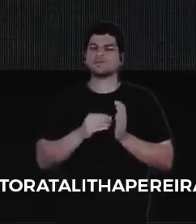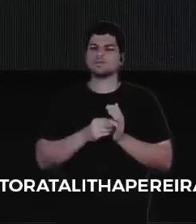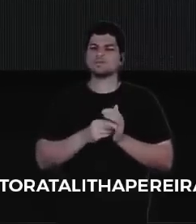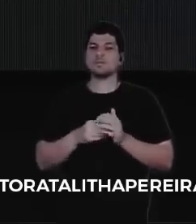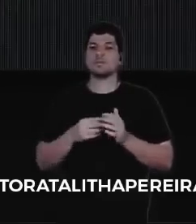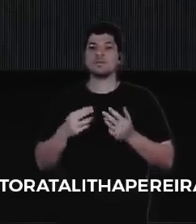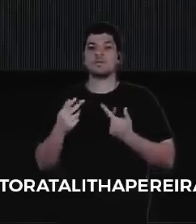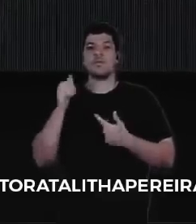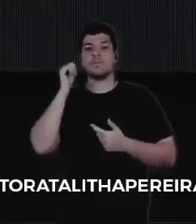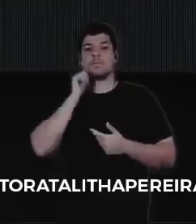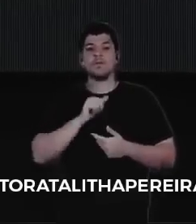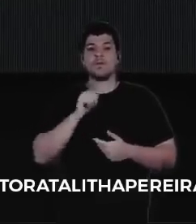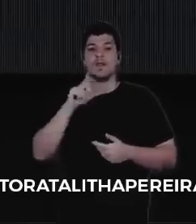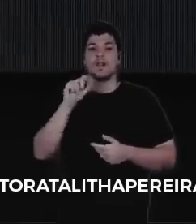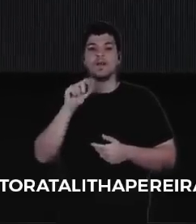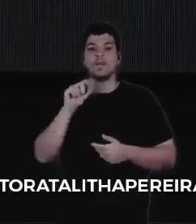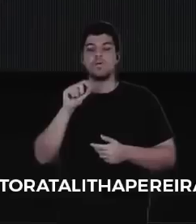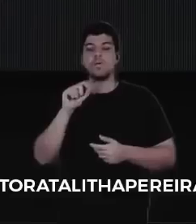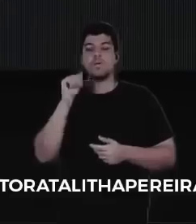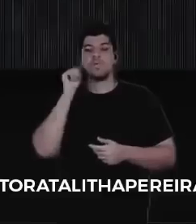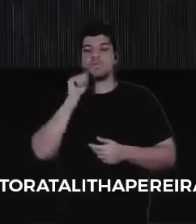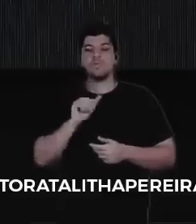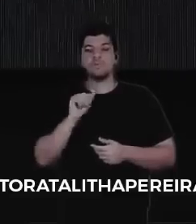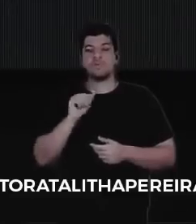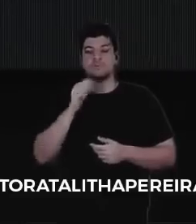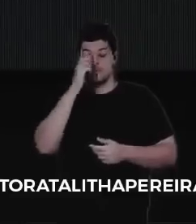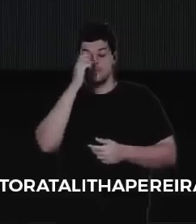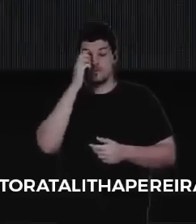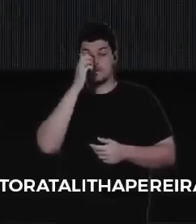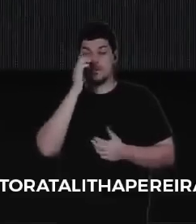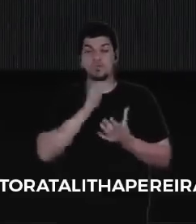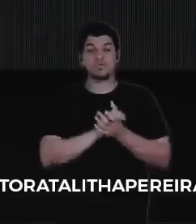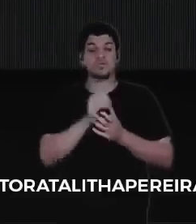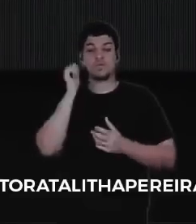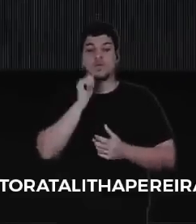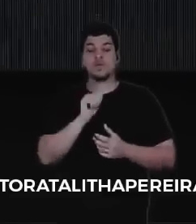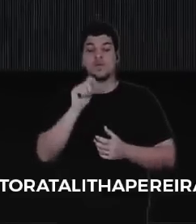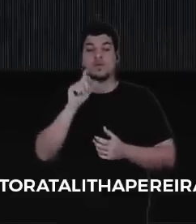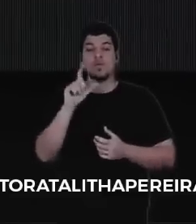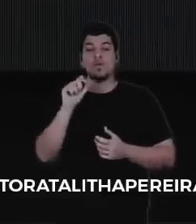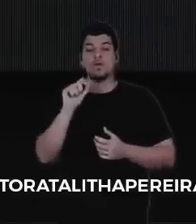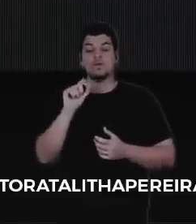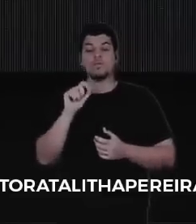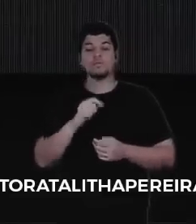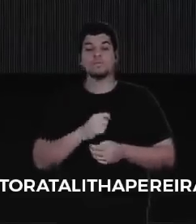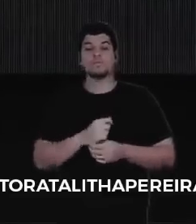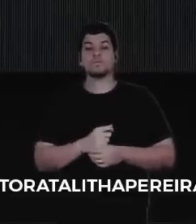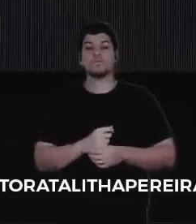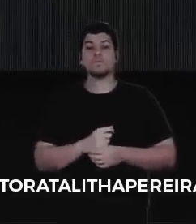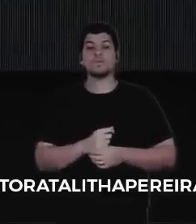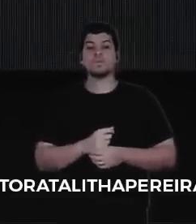estava sonhando para ela, para sua casa.